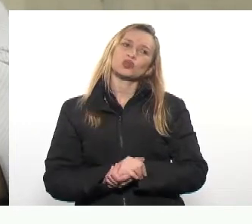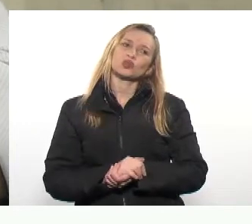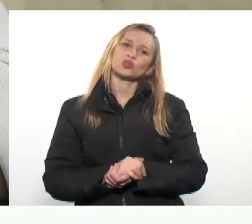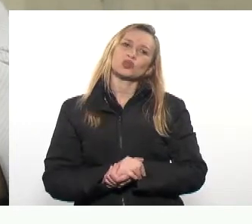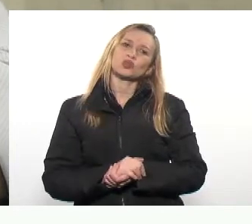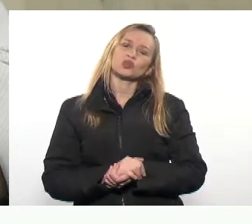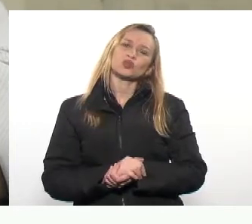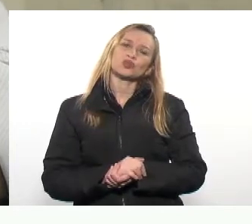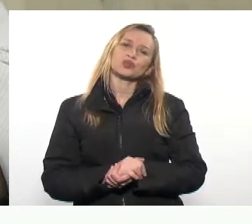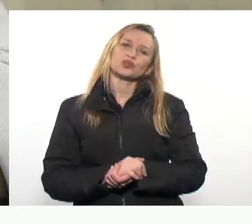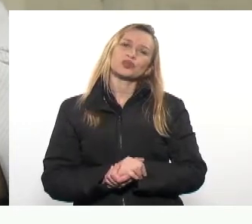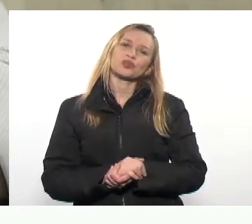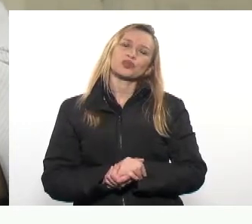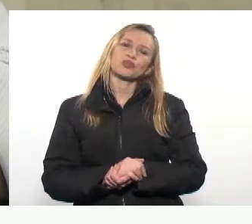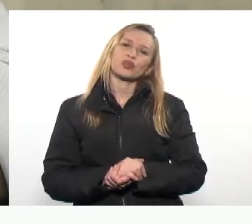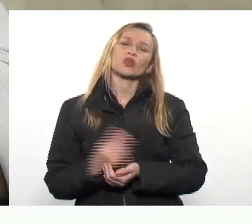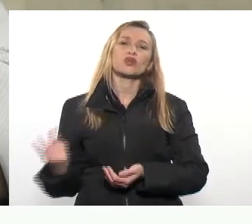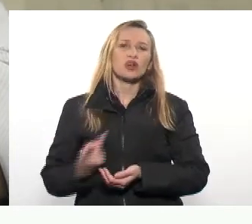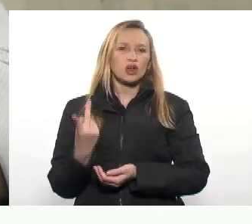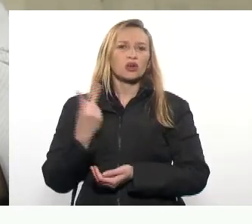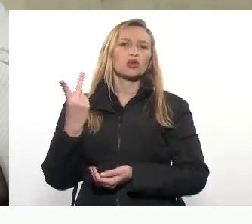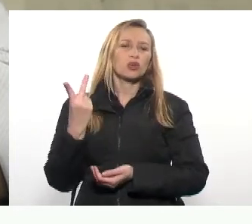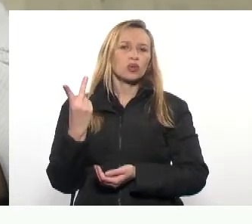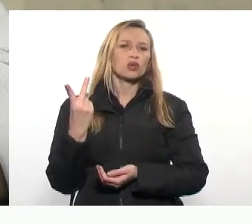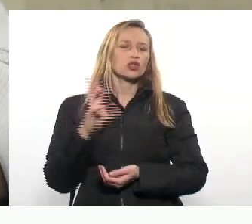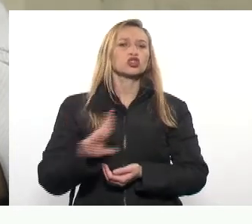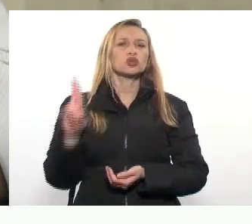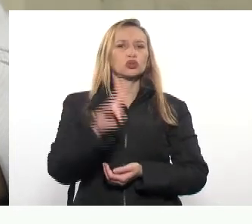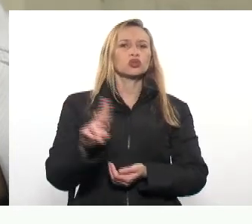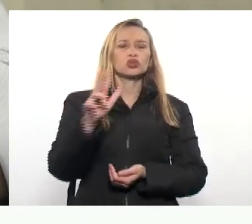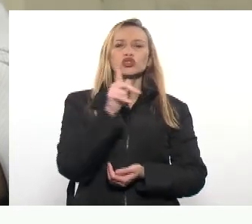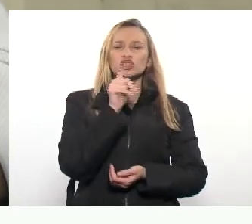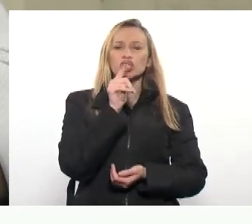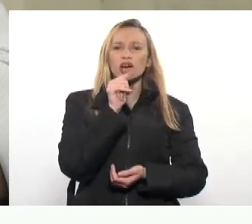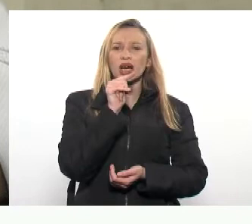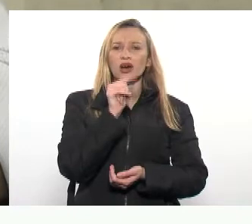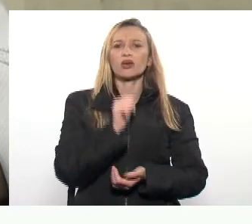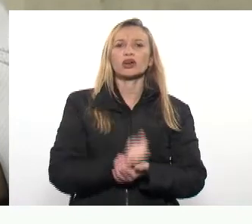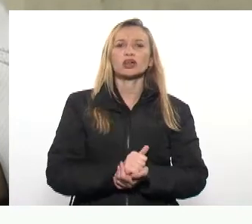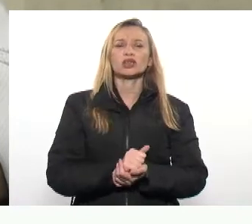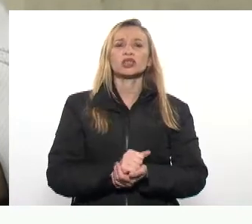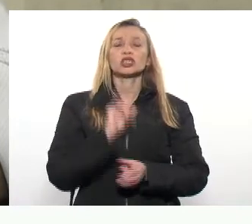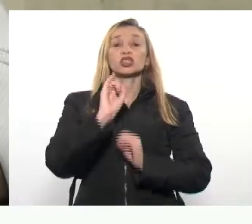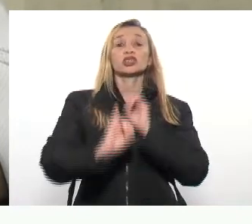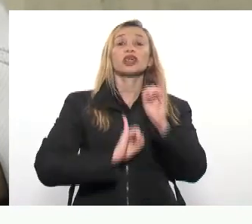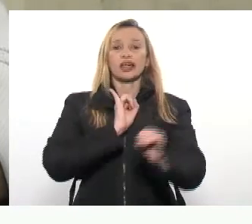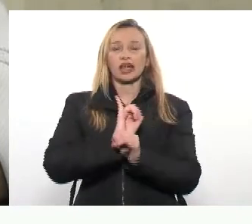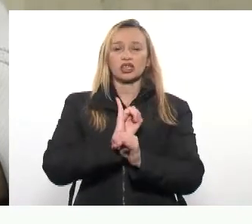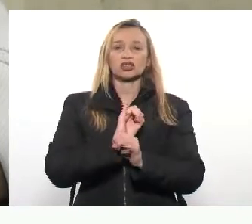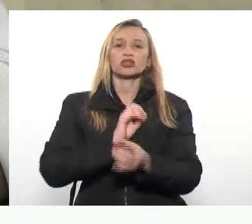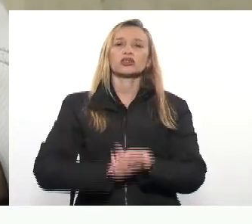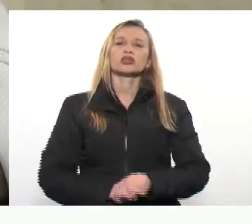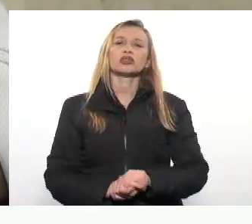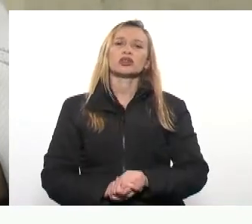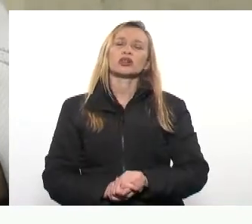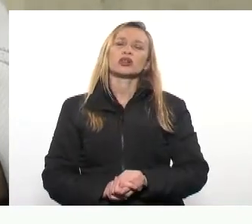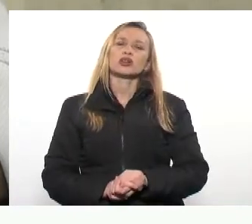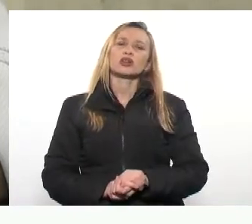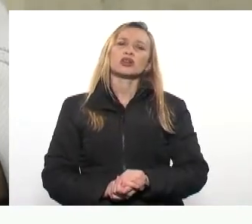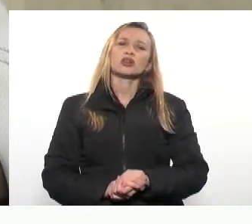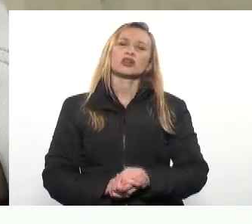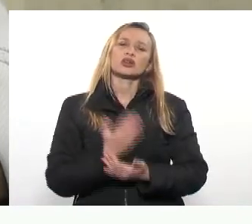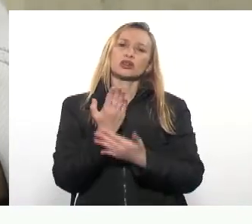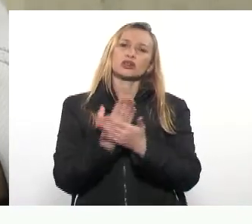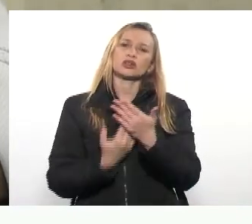que dispõe sobre a fatura de fornecimento de água disponibilizada para emissão através da internet. Na